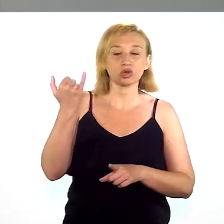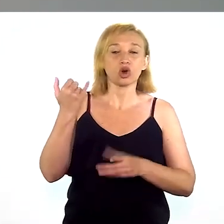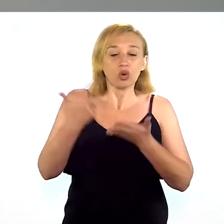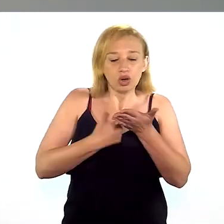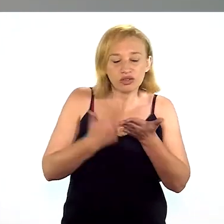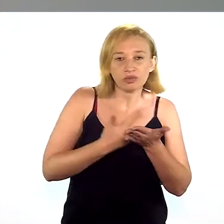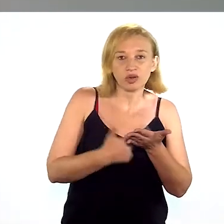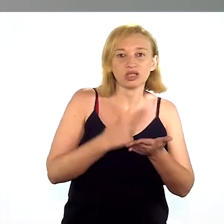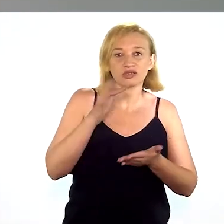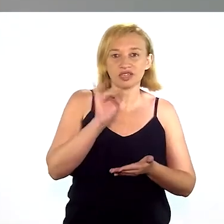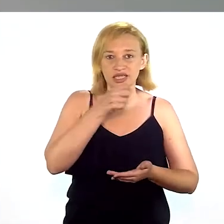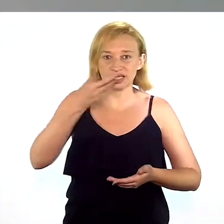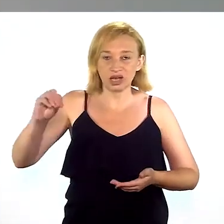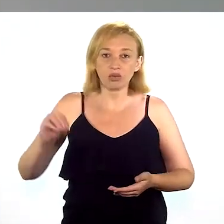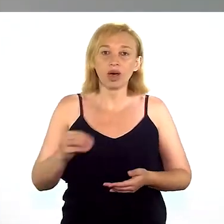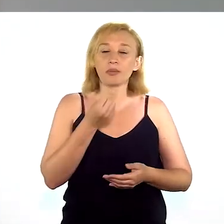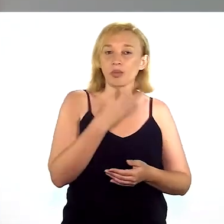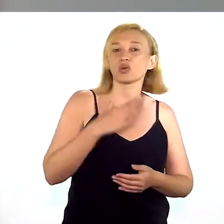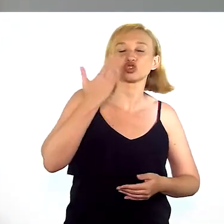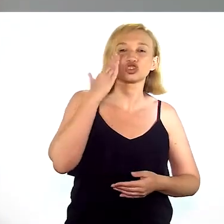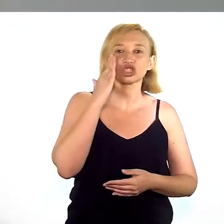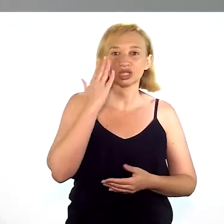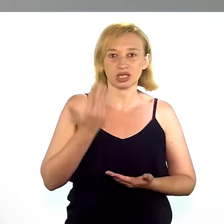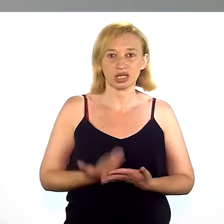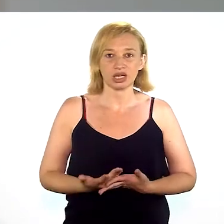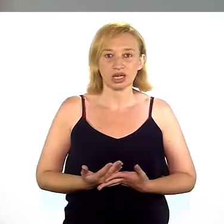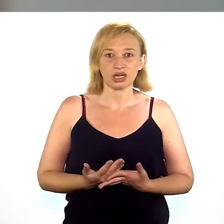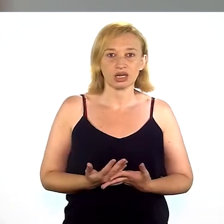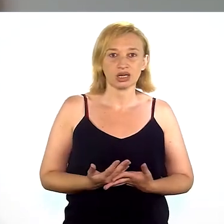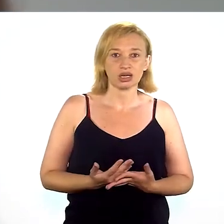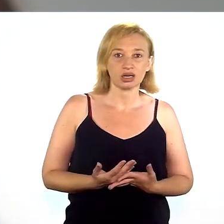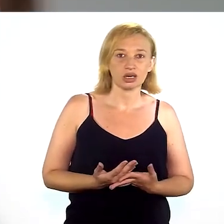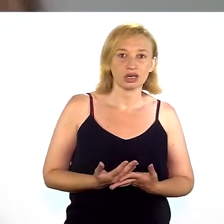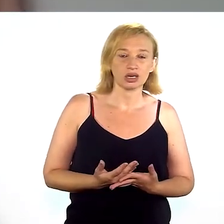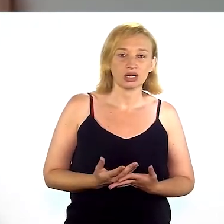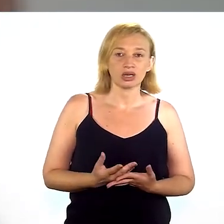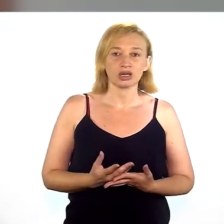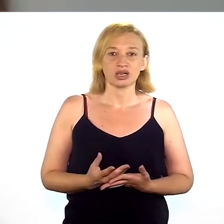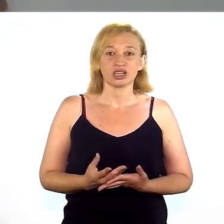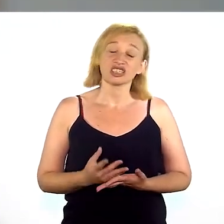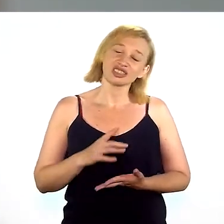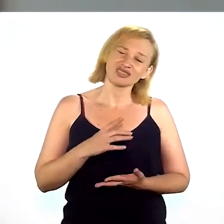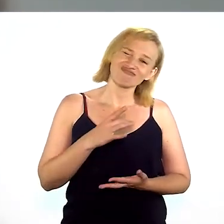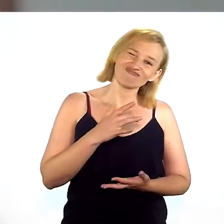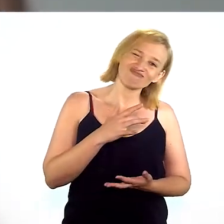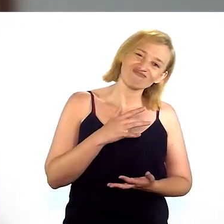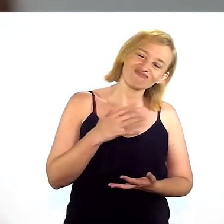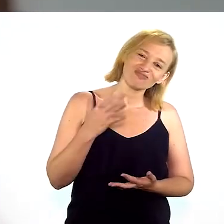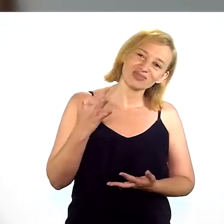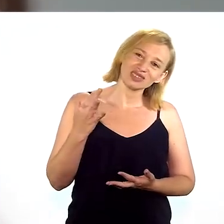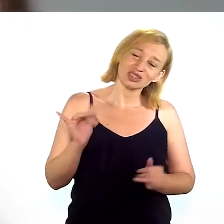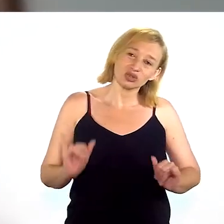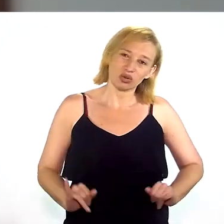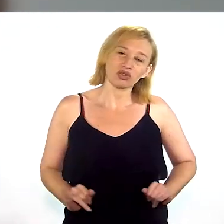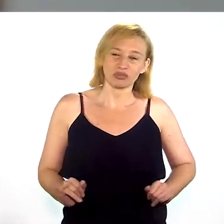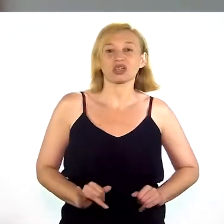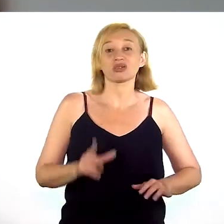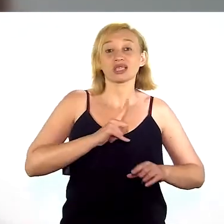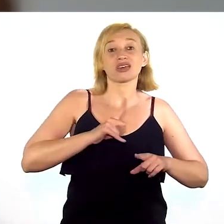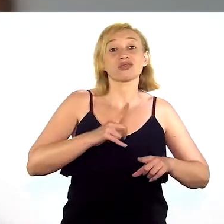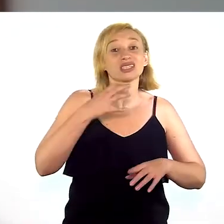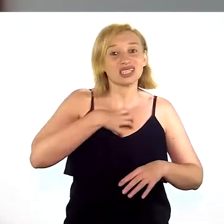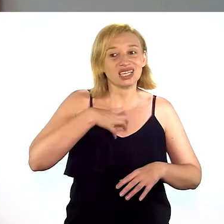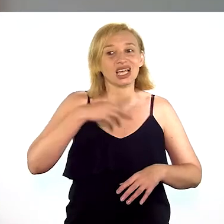solidão, mas ele é um livro de ficção, e ele é um livro bom de entender, bom assim, né? Ele é um livro que dói um pouco no coração, às vezes, algumas